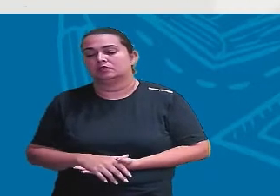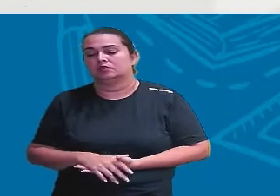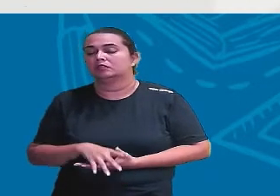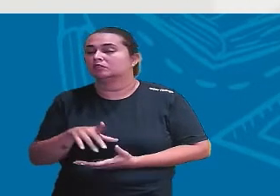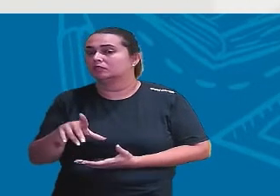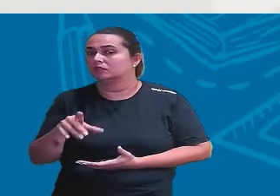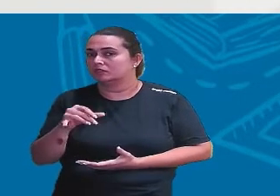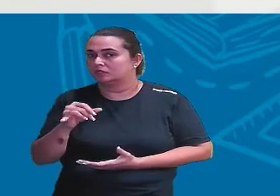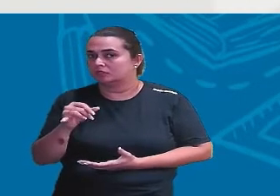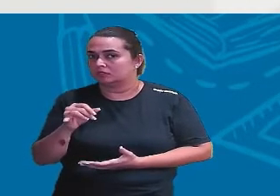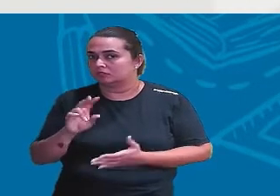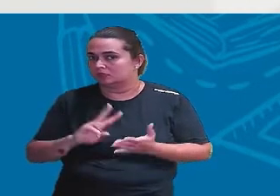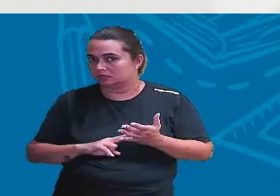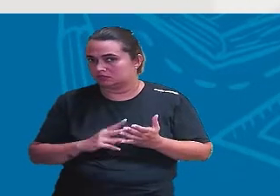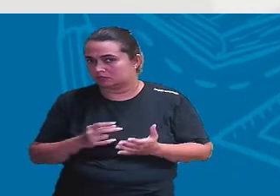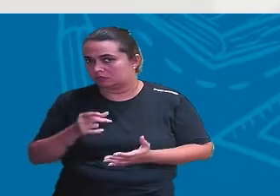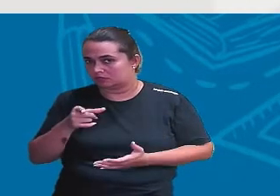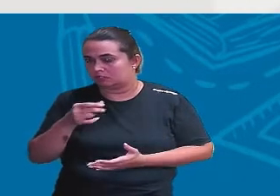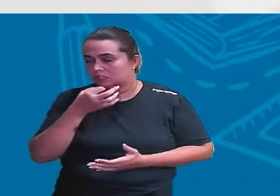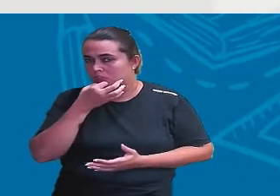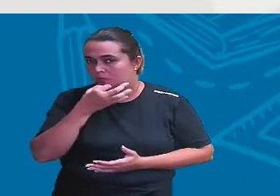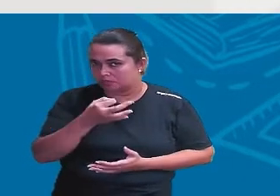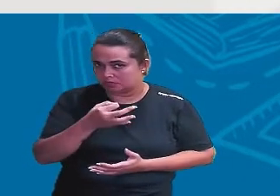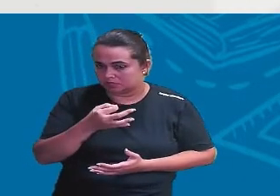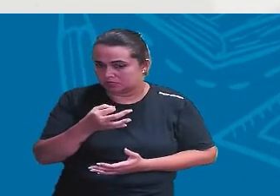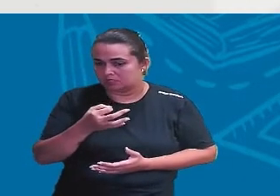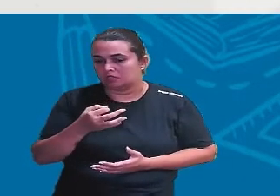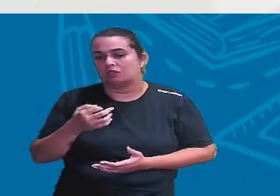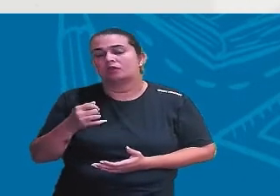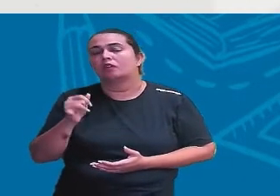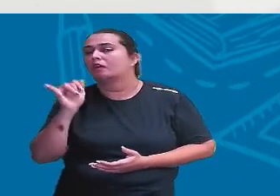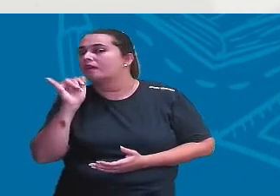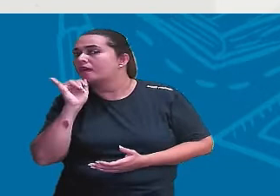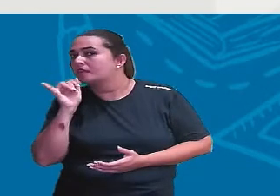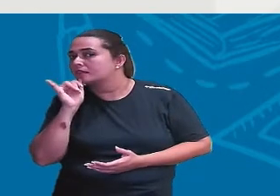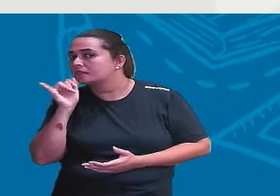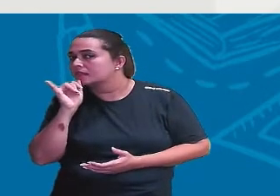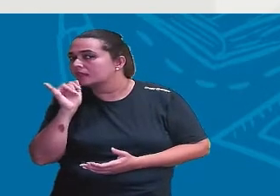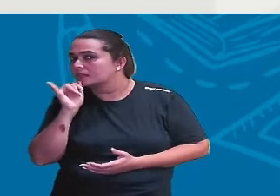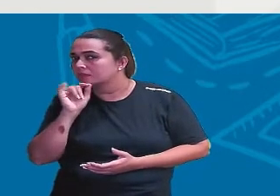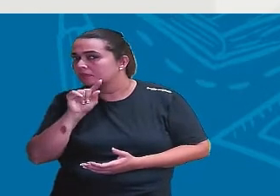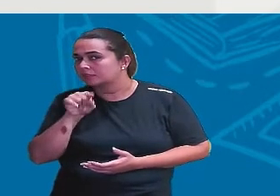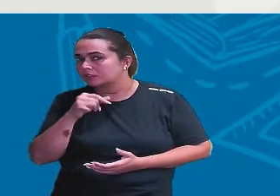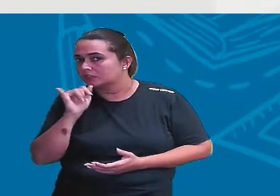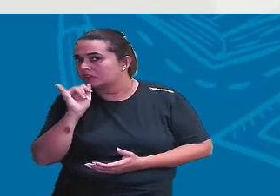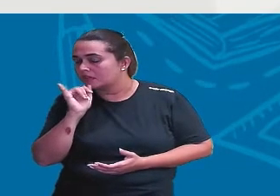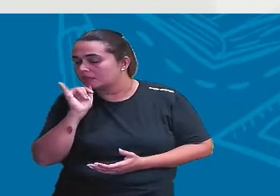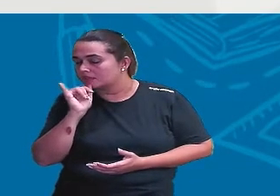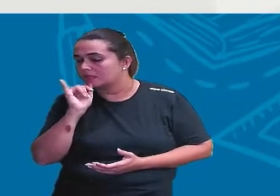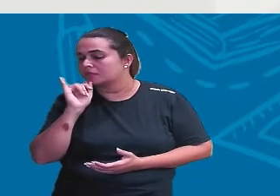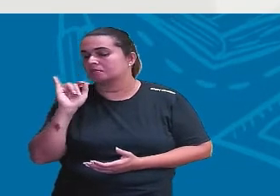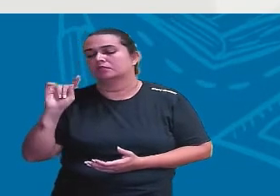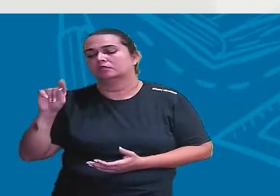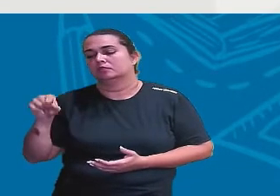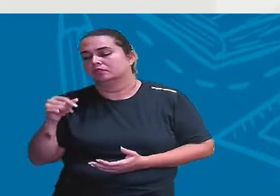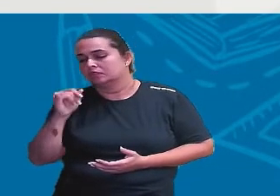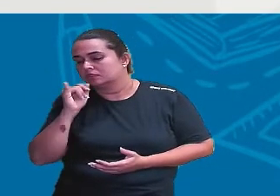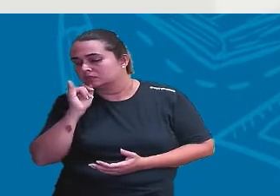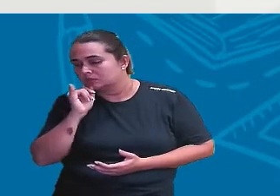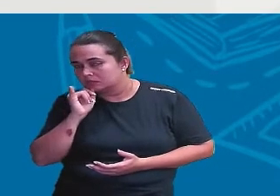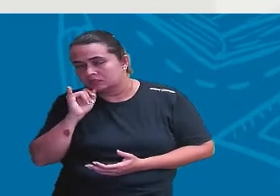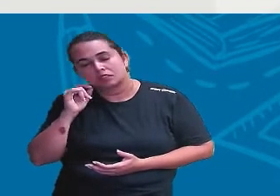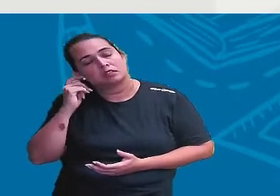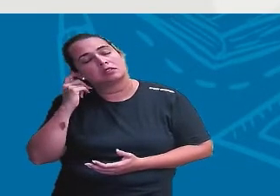sua opinião, vírgula, por exemplo, aí é o advérbio conjuntivo que está lá na frase, for